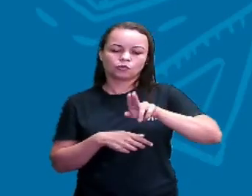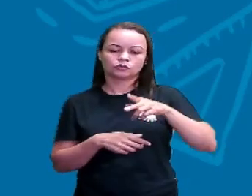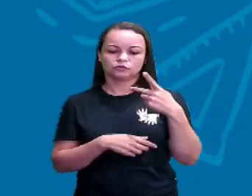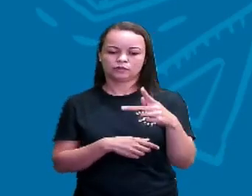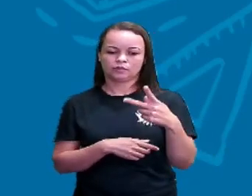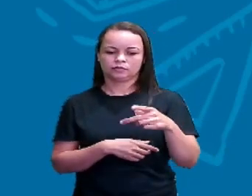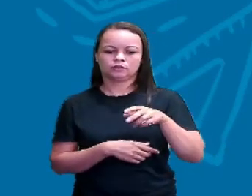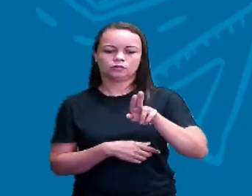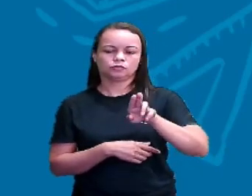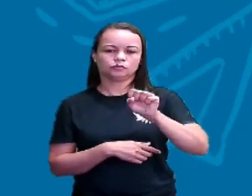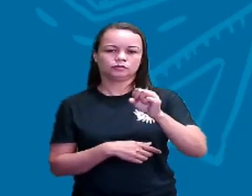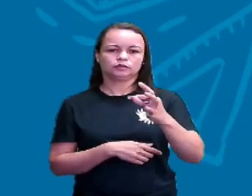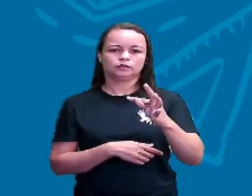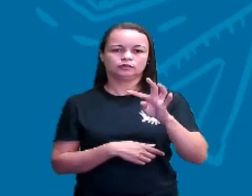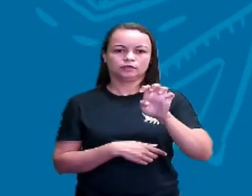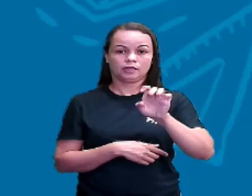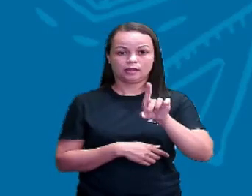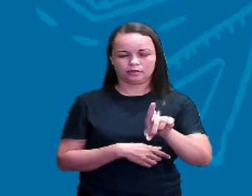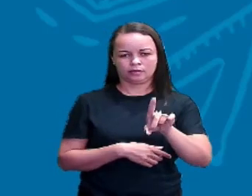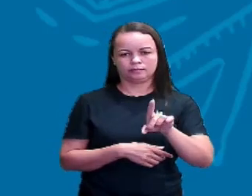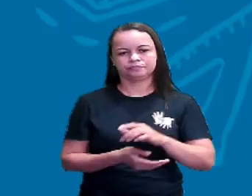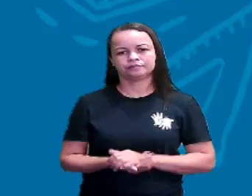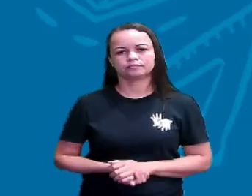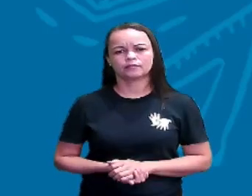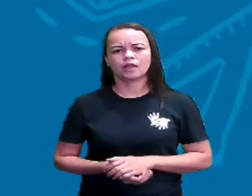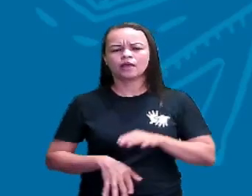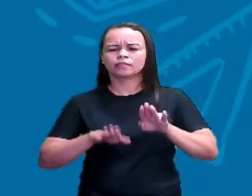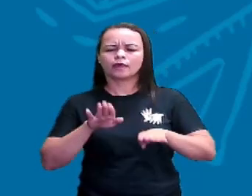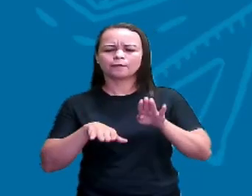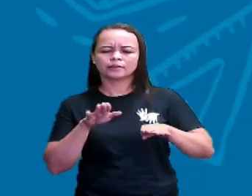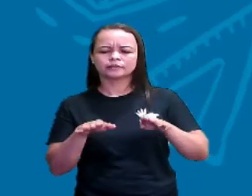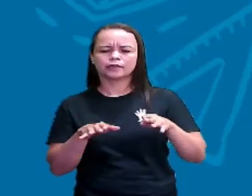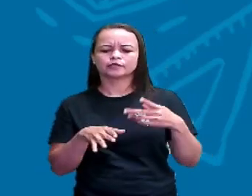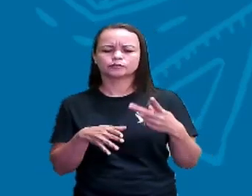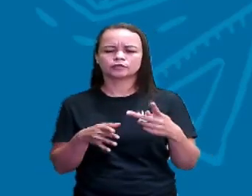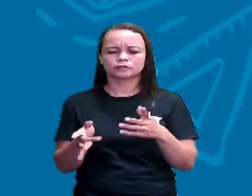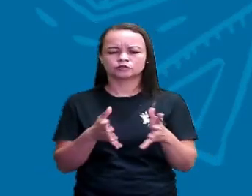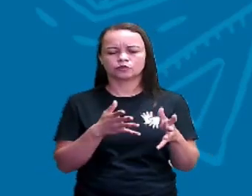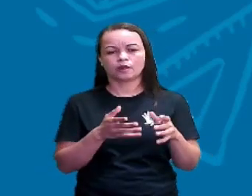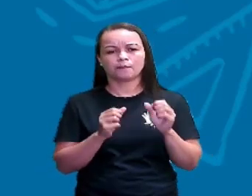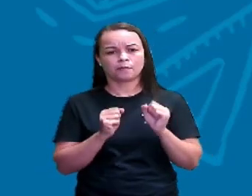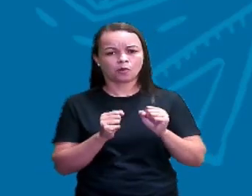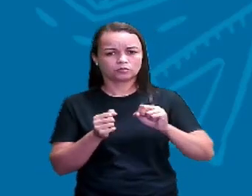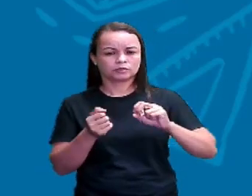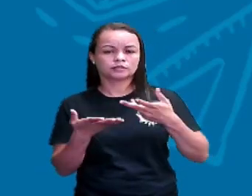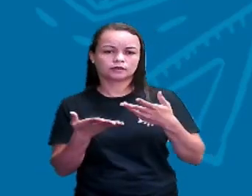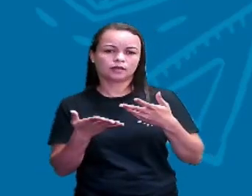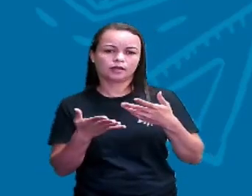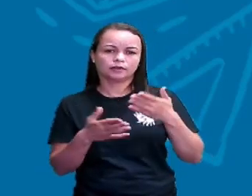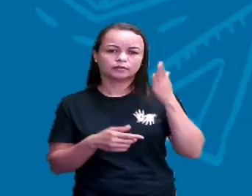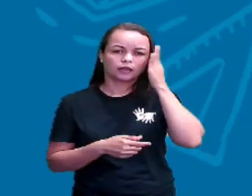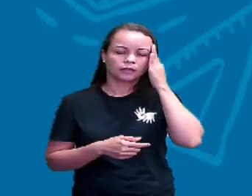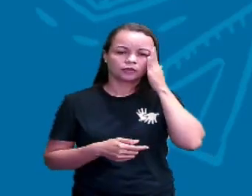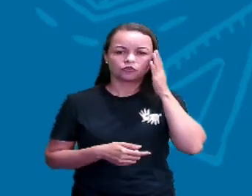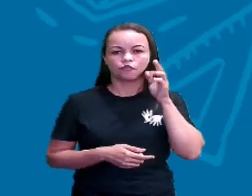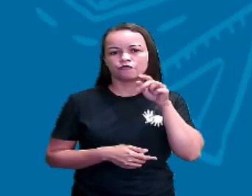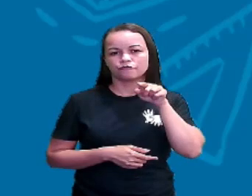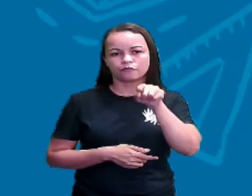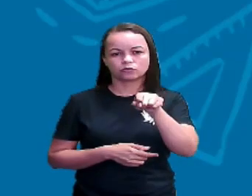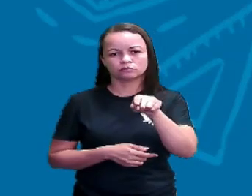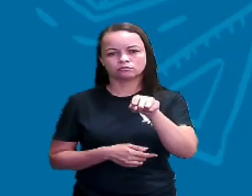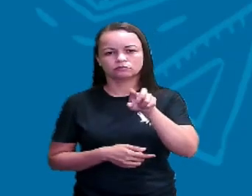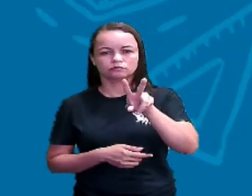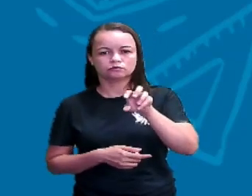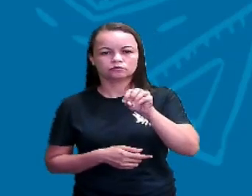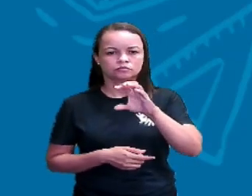usted. O usted, dependendo da situação, pode ser traduzido como você, mas ele é uma